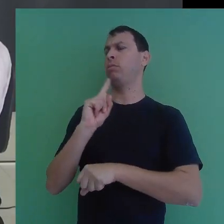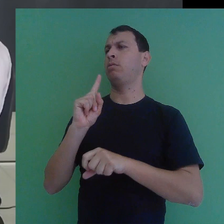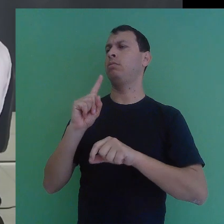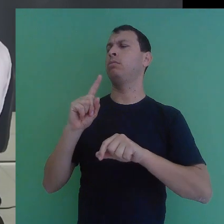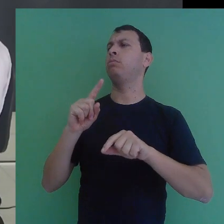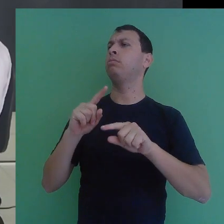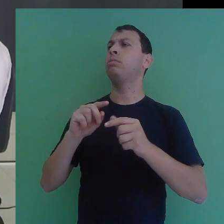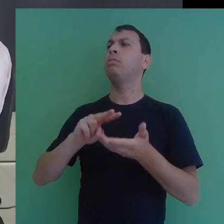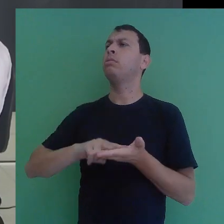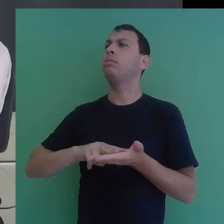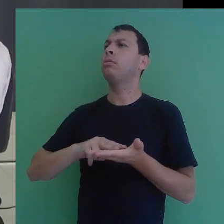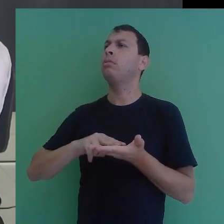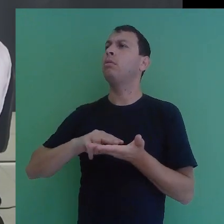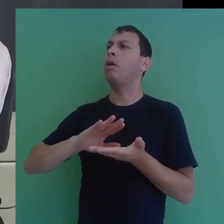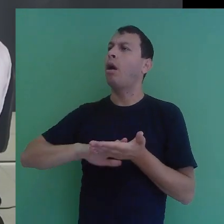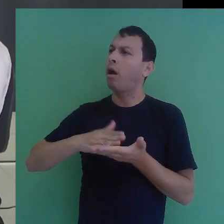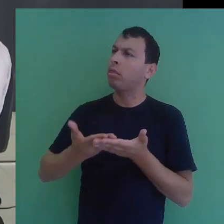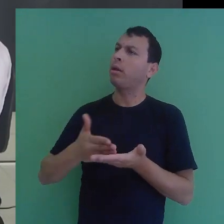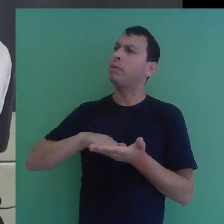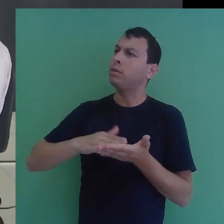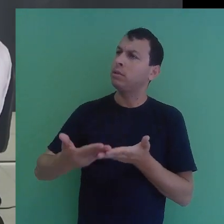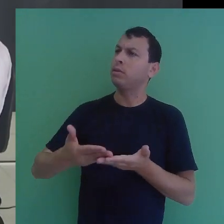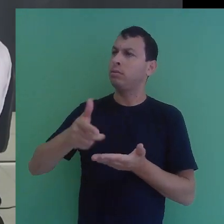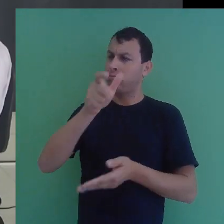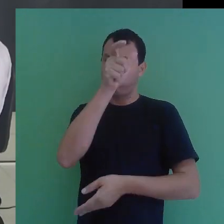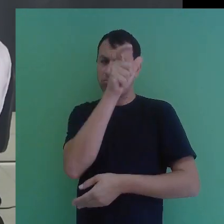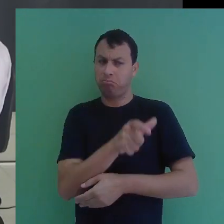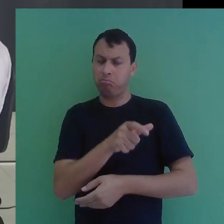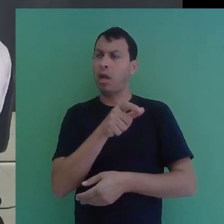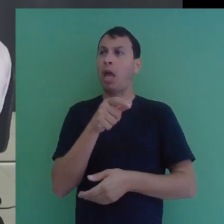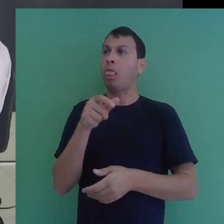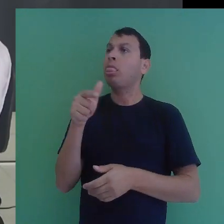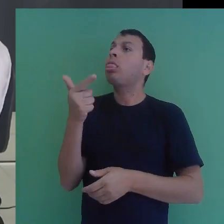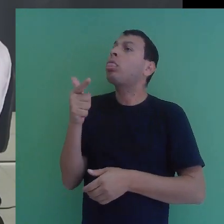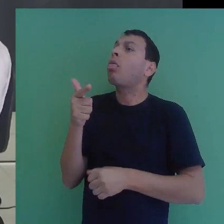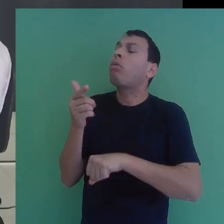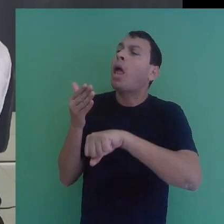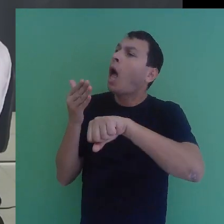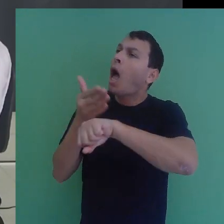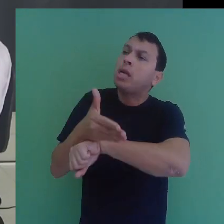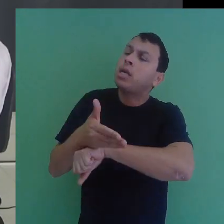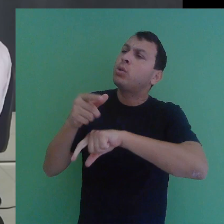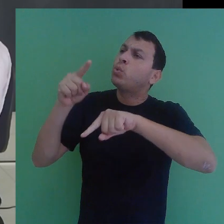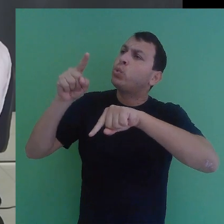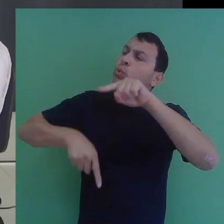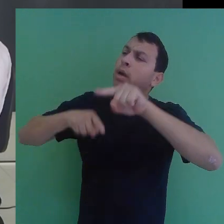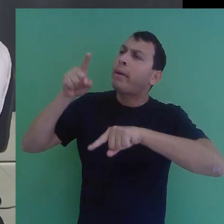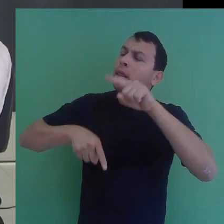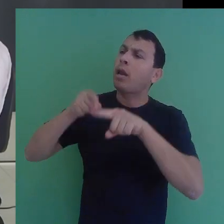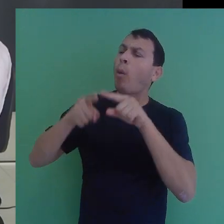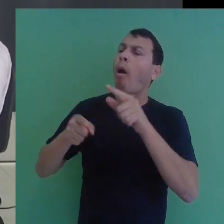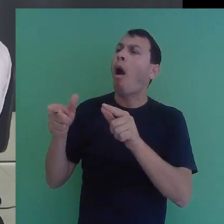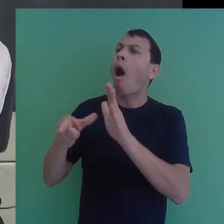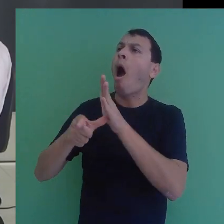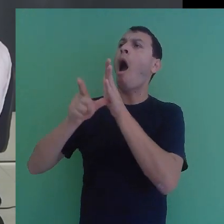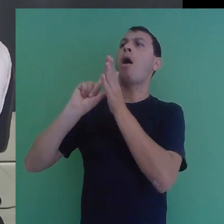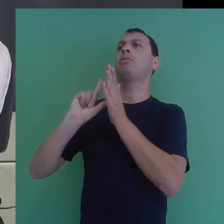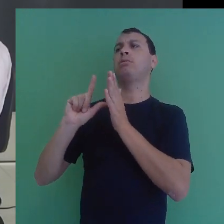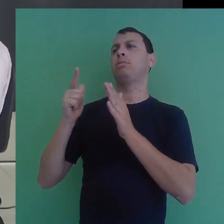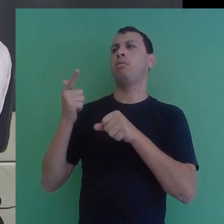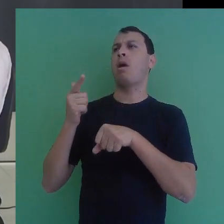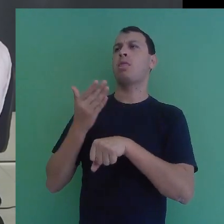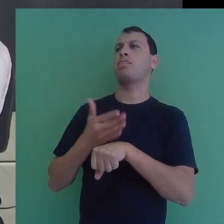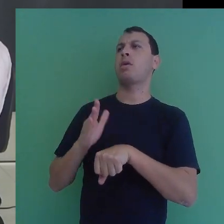a interpretação é quando o intérprete não tem acesso prévio à matéria. Ou seja, ele